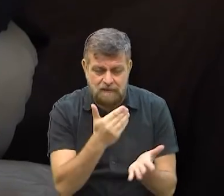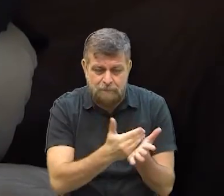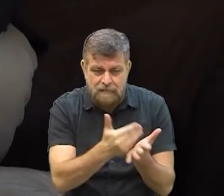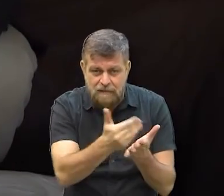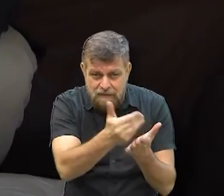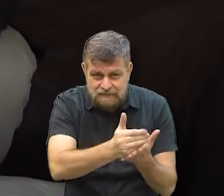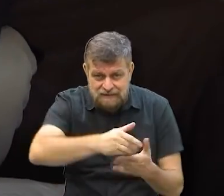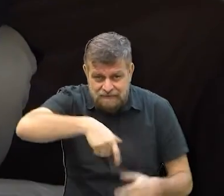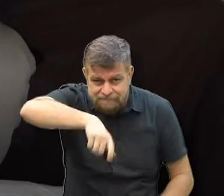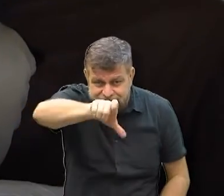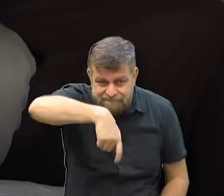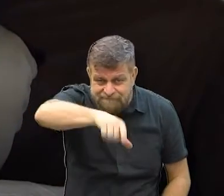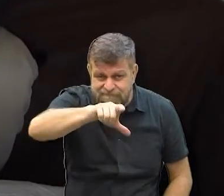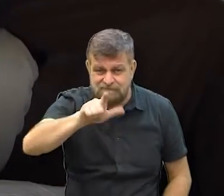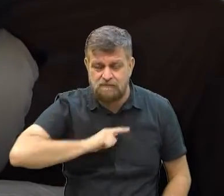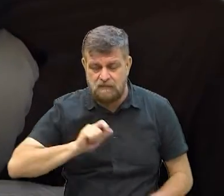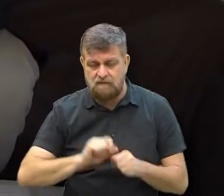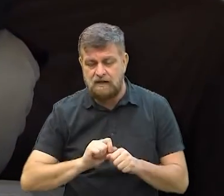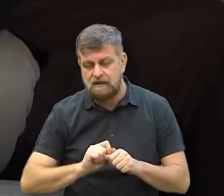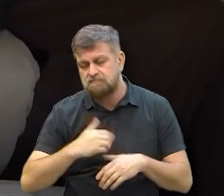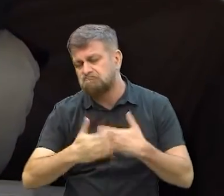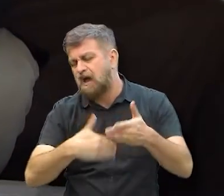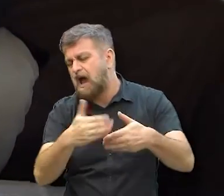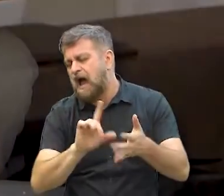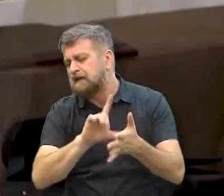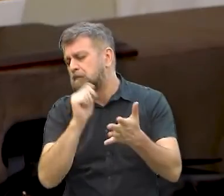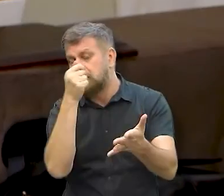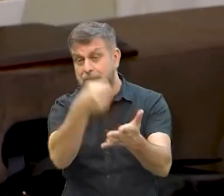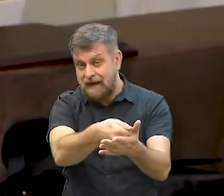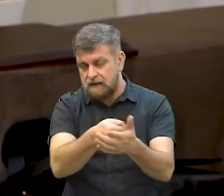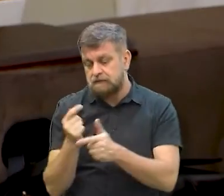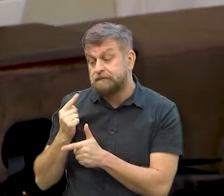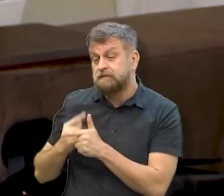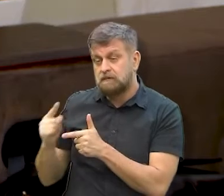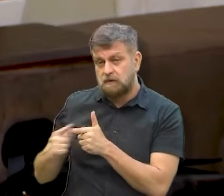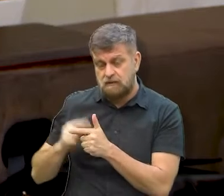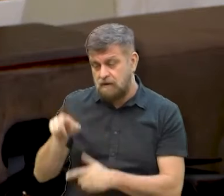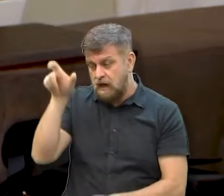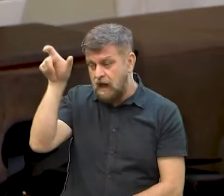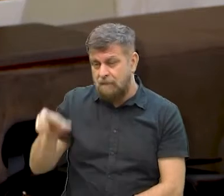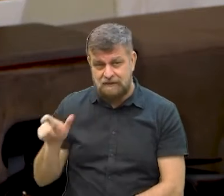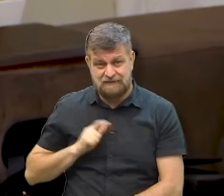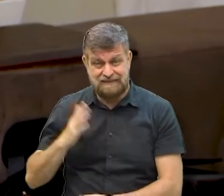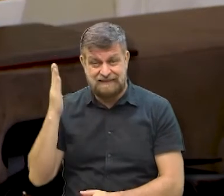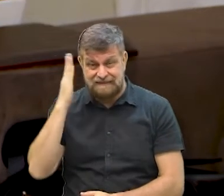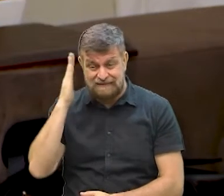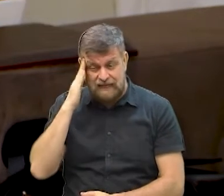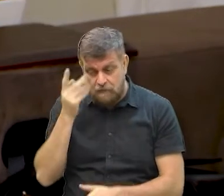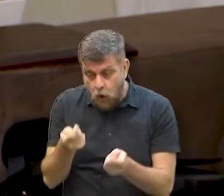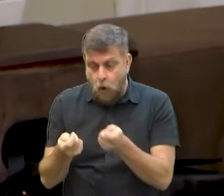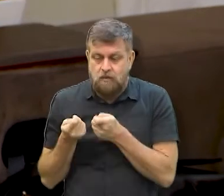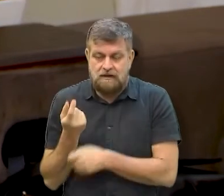não paga à vista, ela vai para o crediário e ela acaba empurrando essa dívida para o futuro. Problema: quem não tem